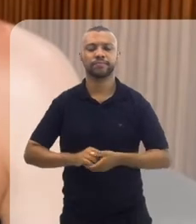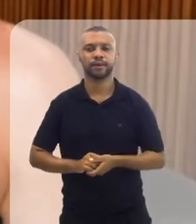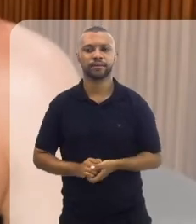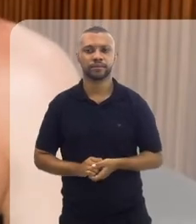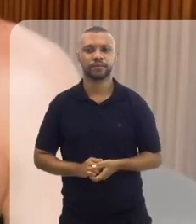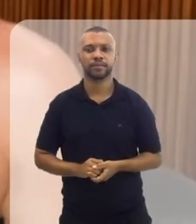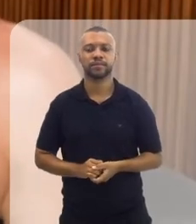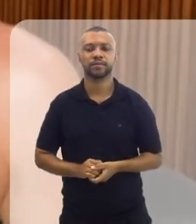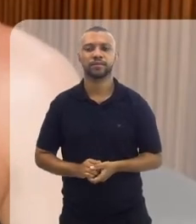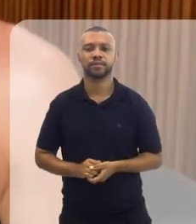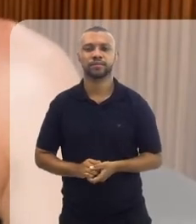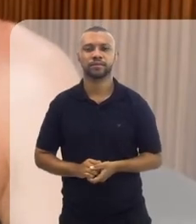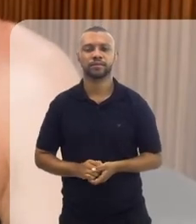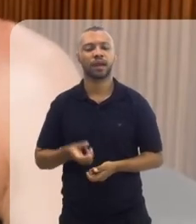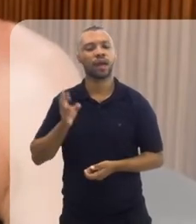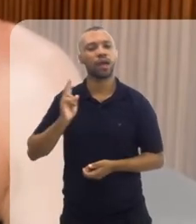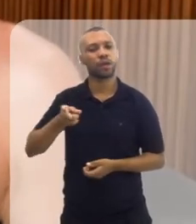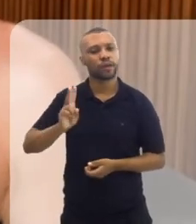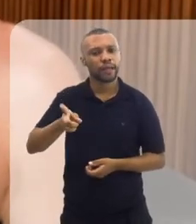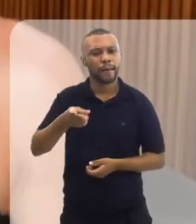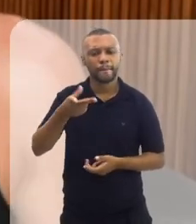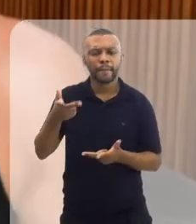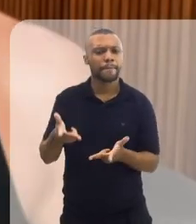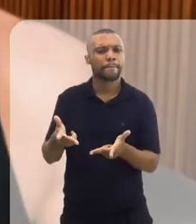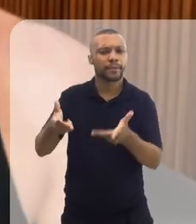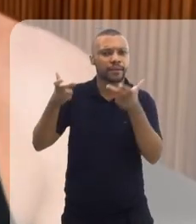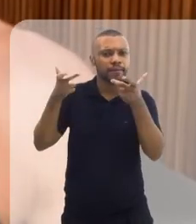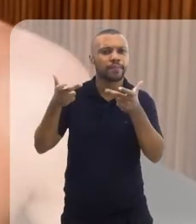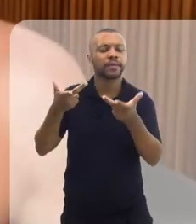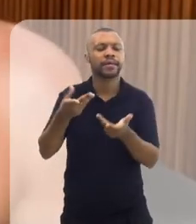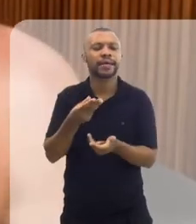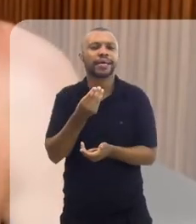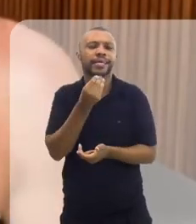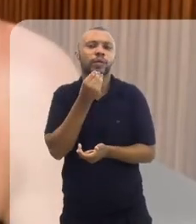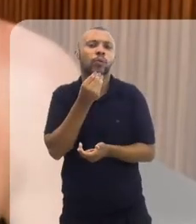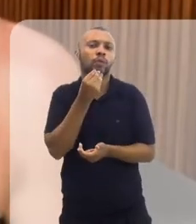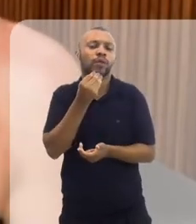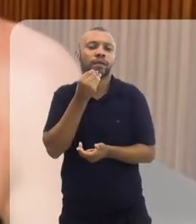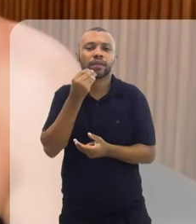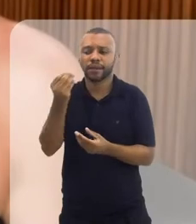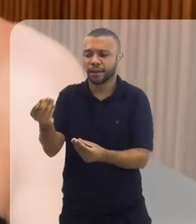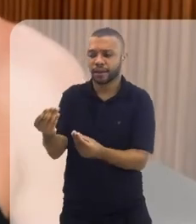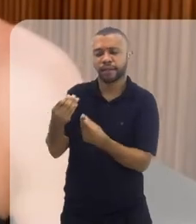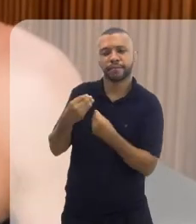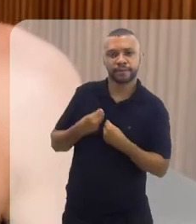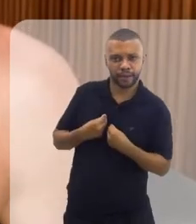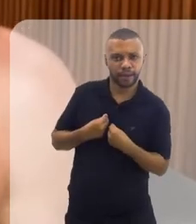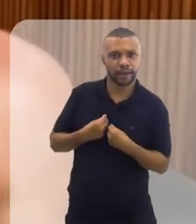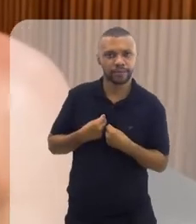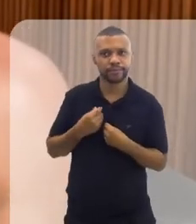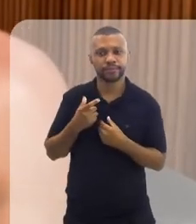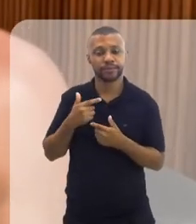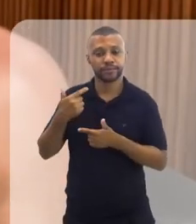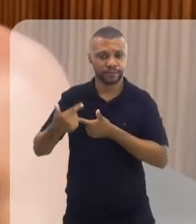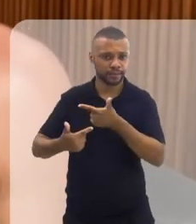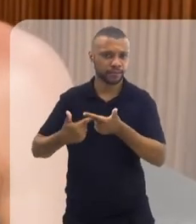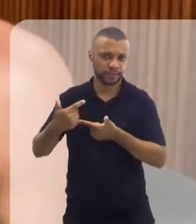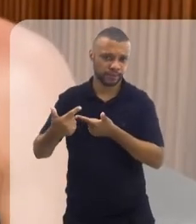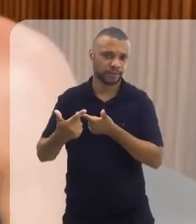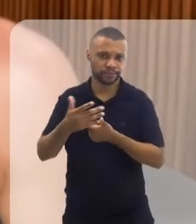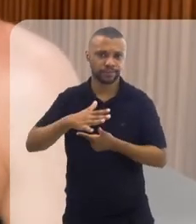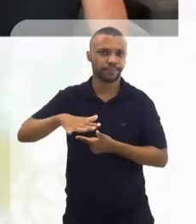E eu sempre vi que todas essas oportunidades, elas me eram